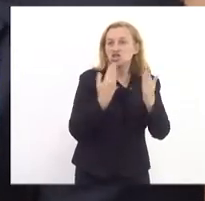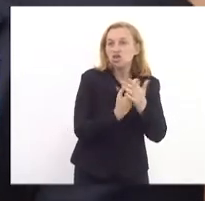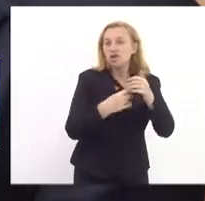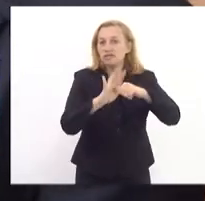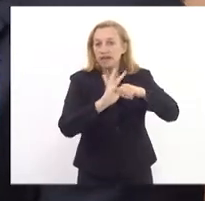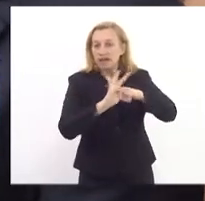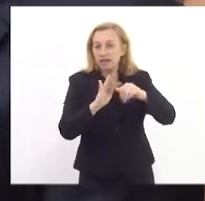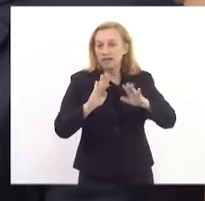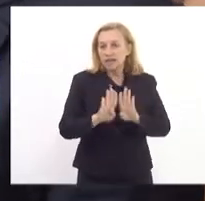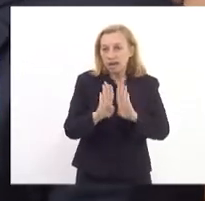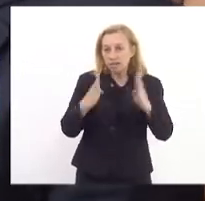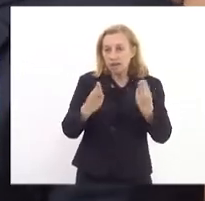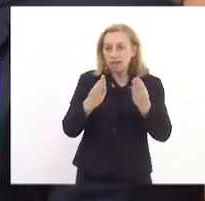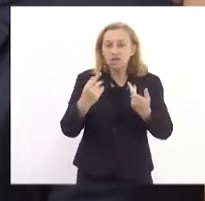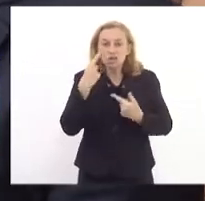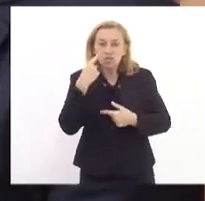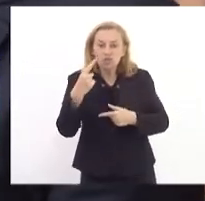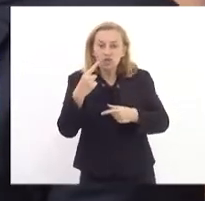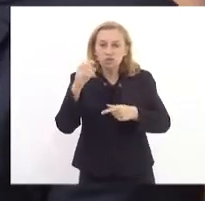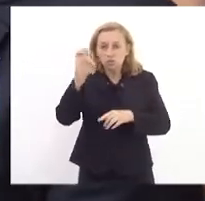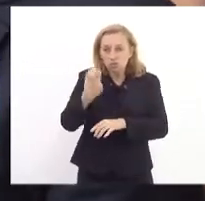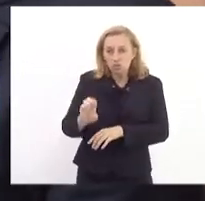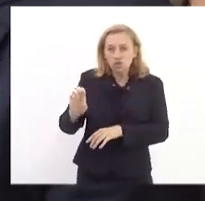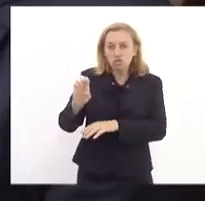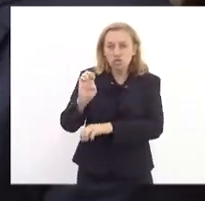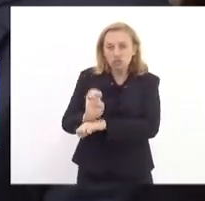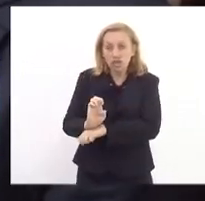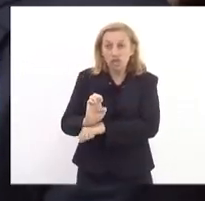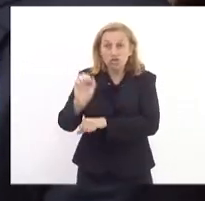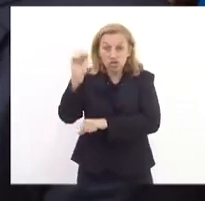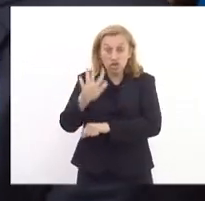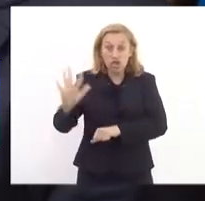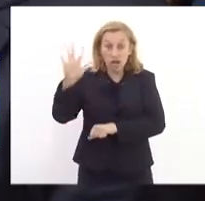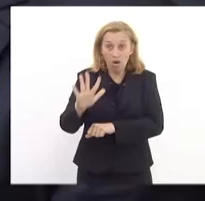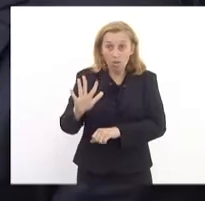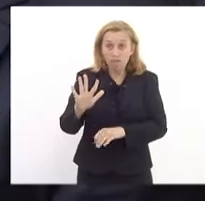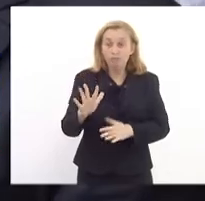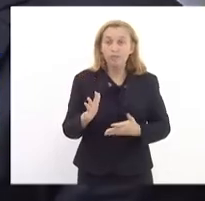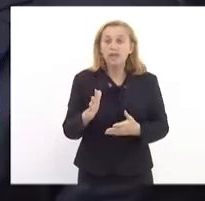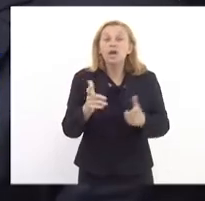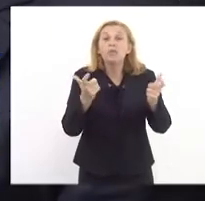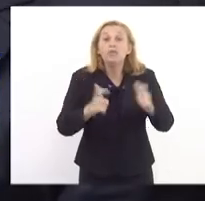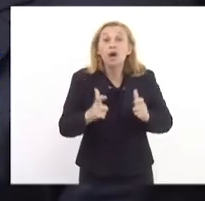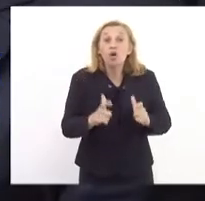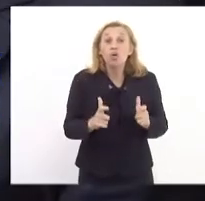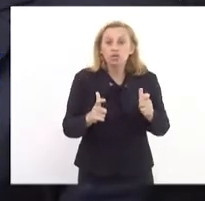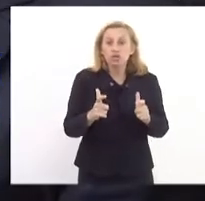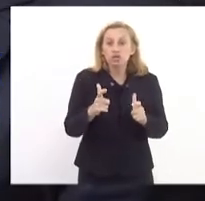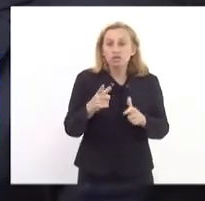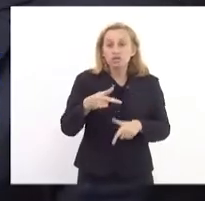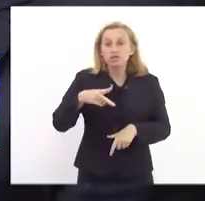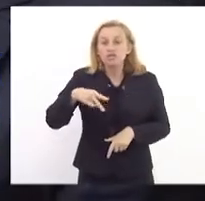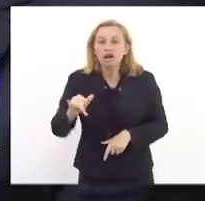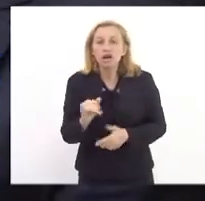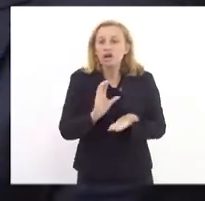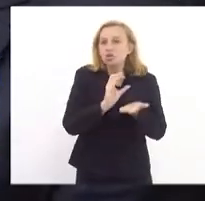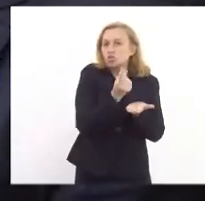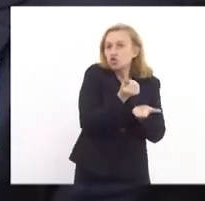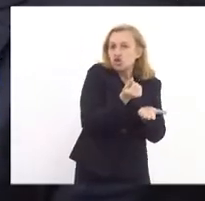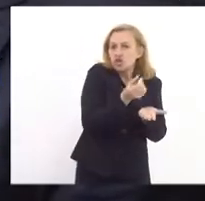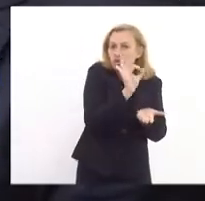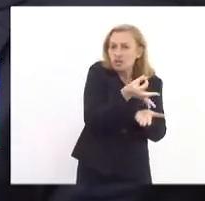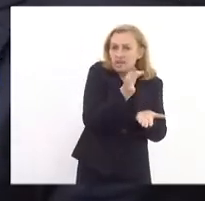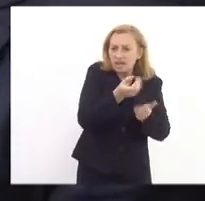Estado de uma maneira completa. Ou seja, para onde vamos, o dinheiro necessário